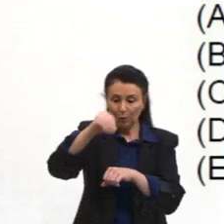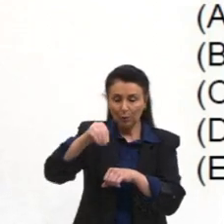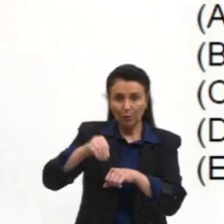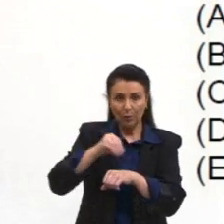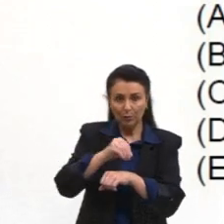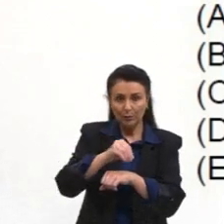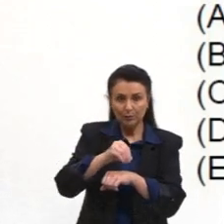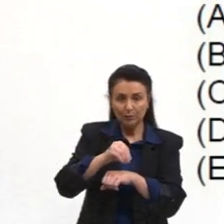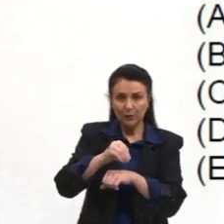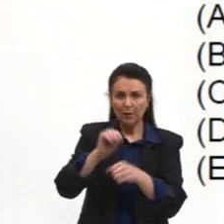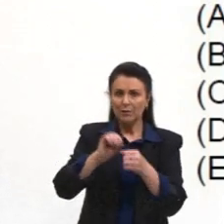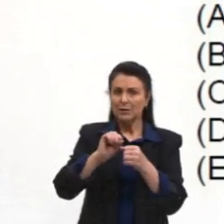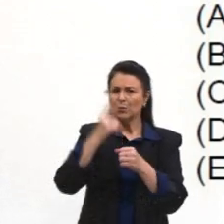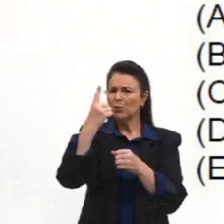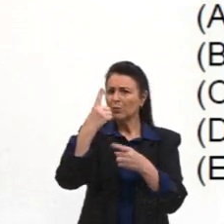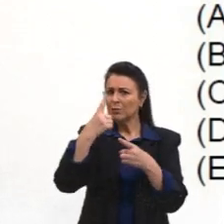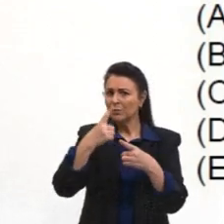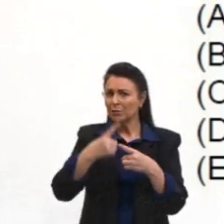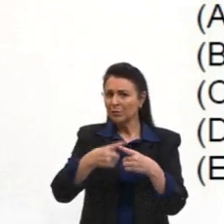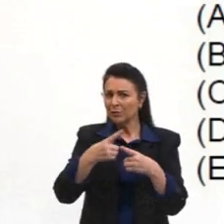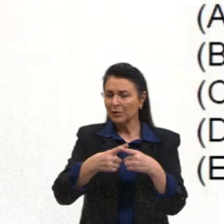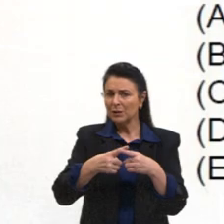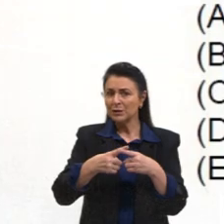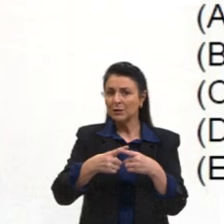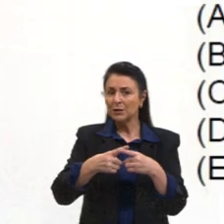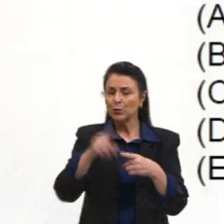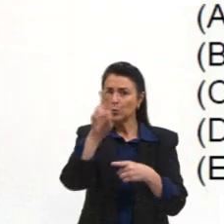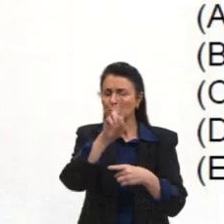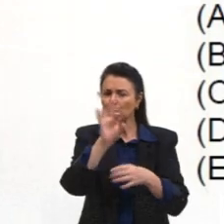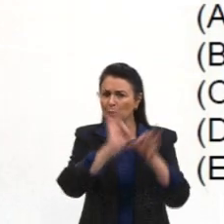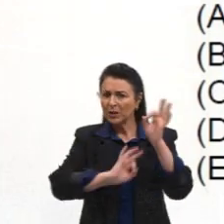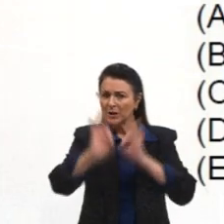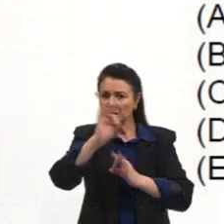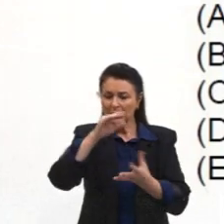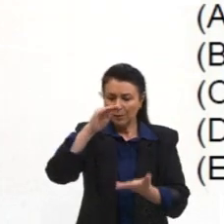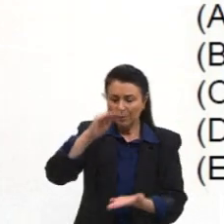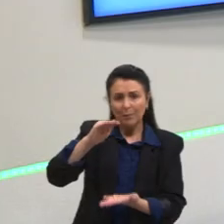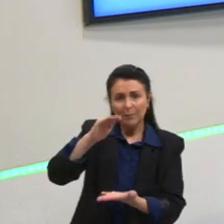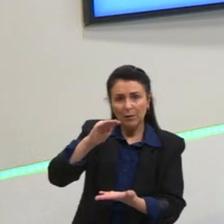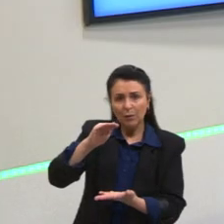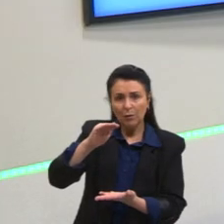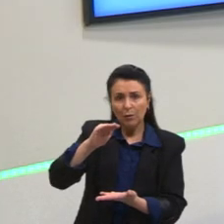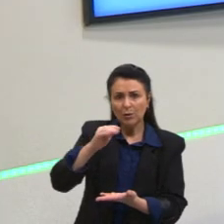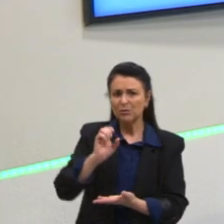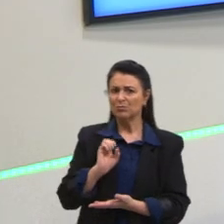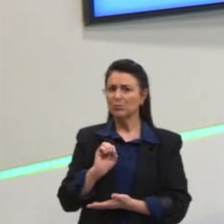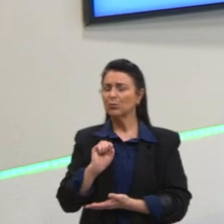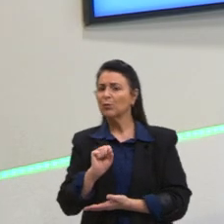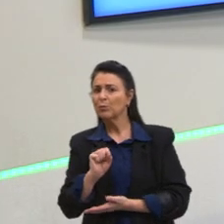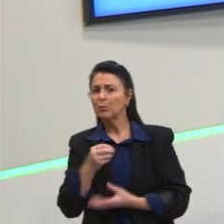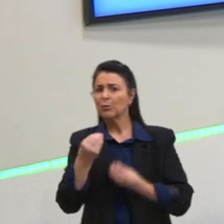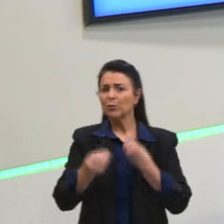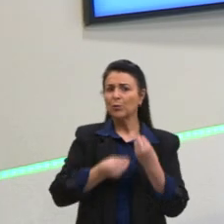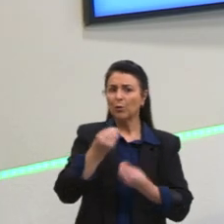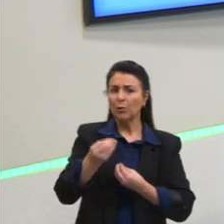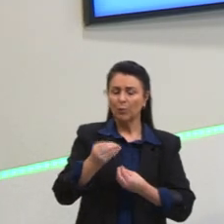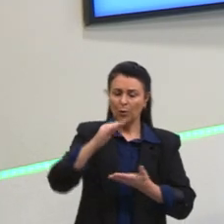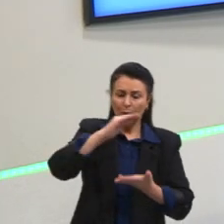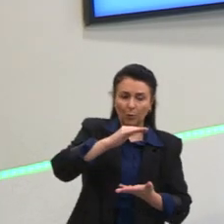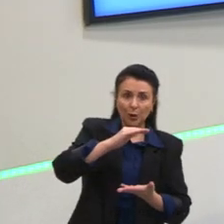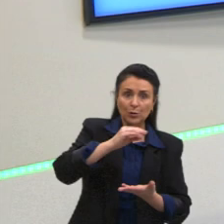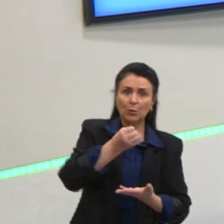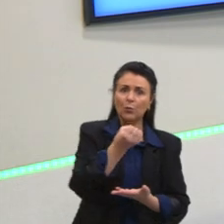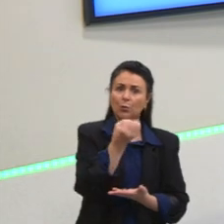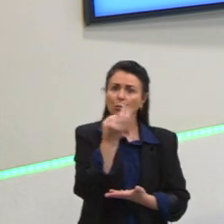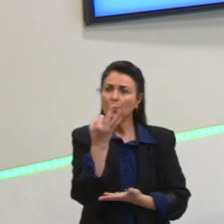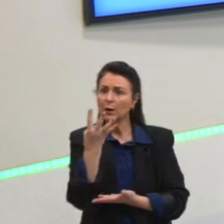realizando uma única pesagem É possível montar pacotes de então a questão é um pacote de quantos quilos eu